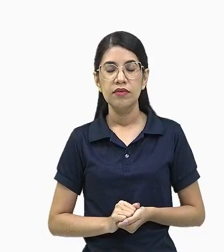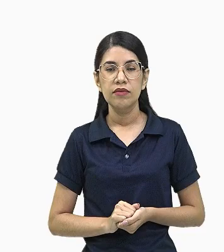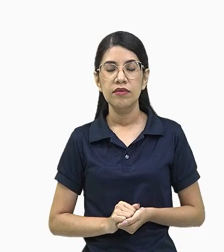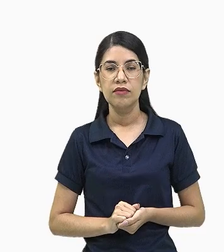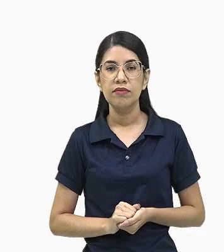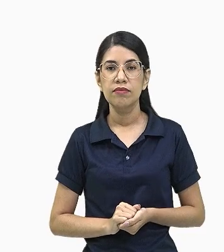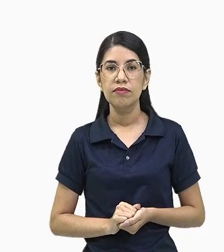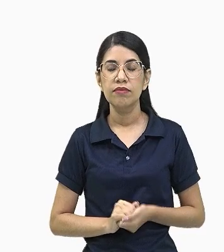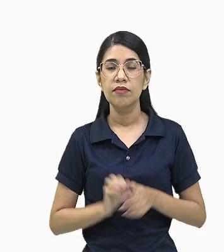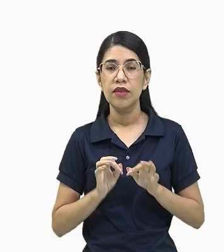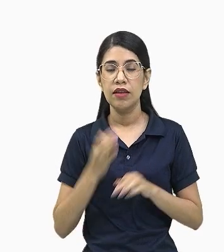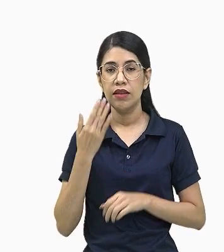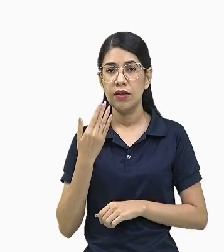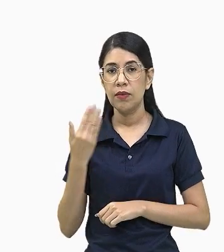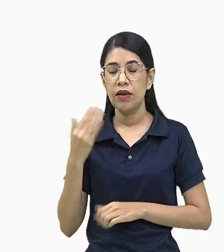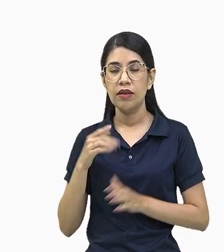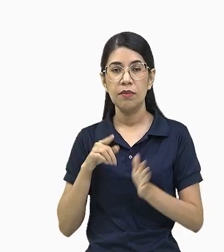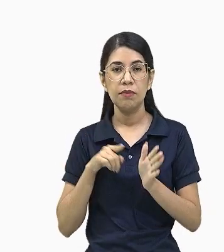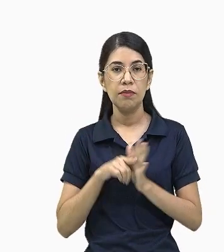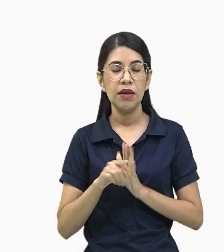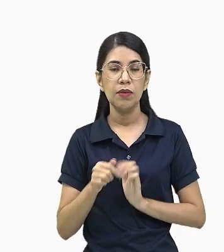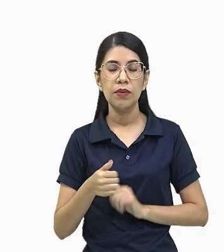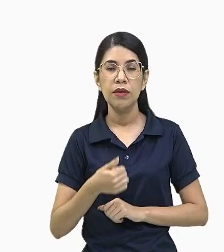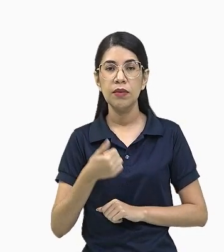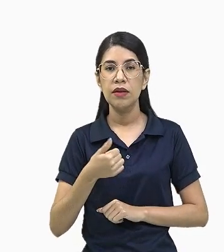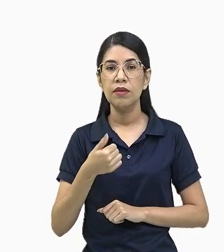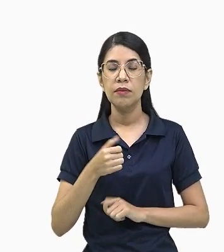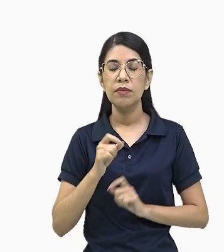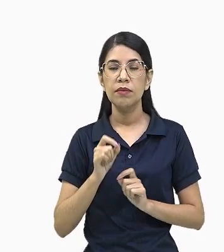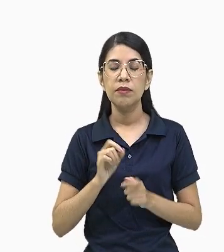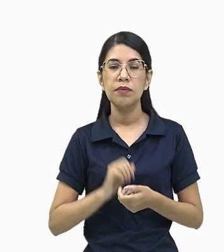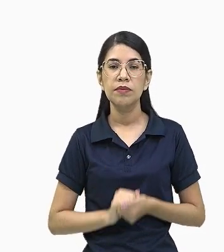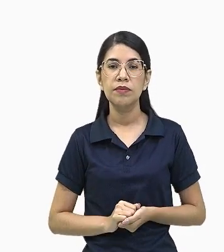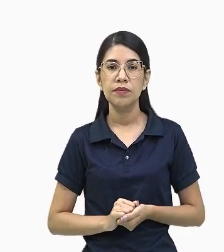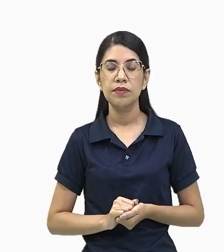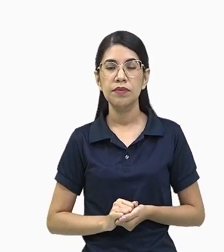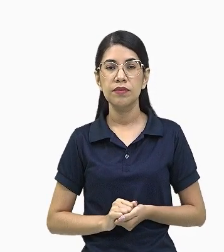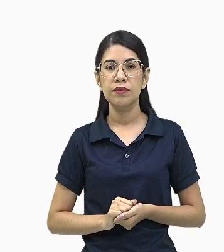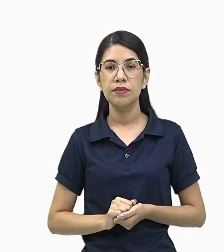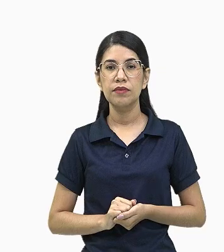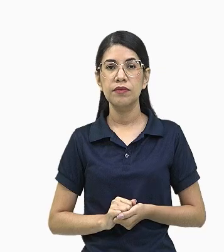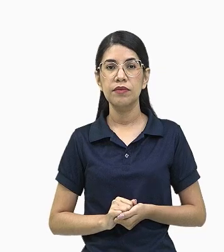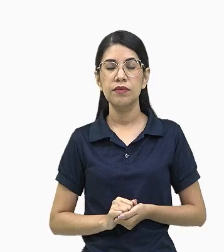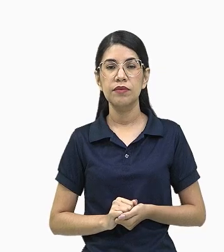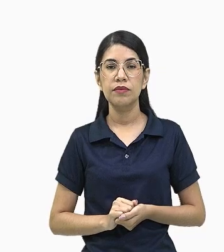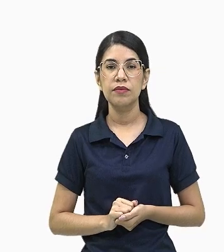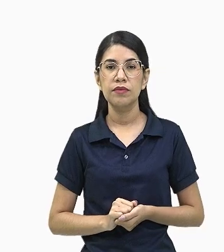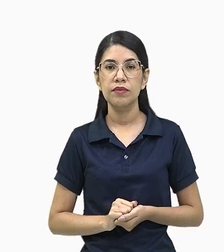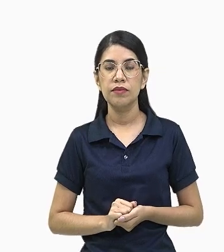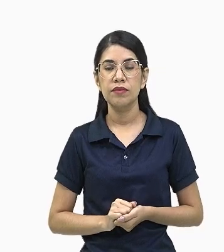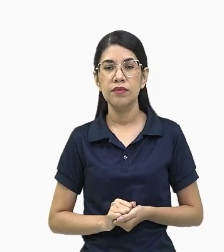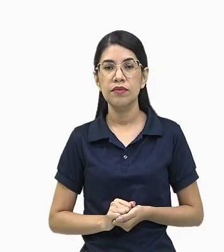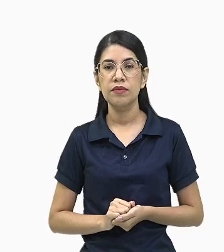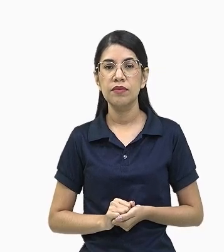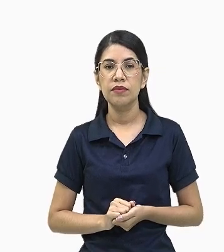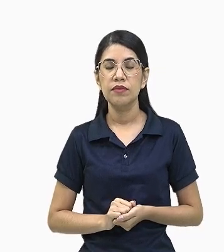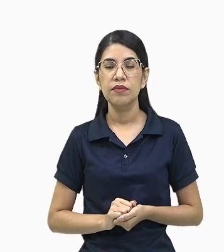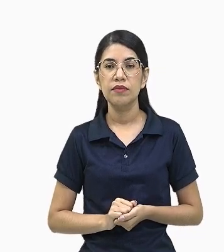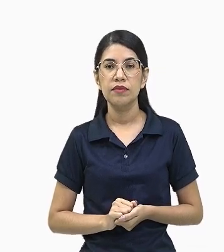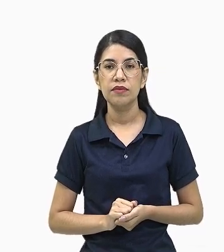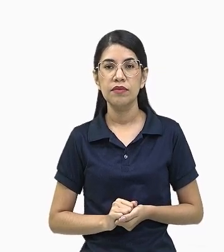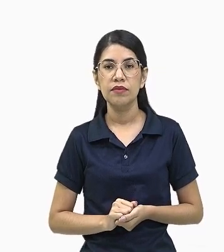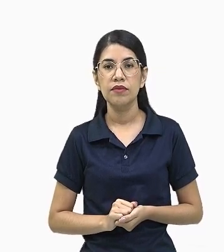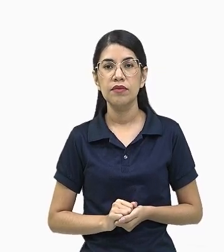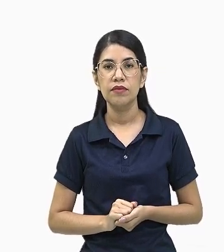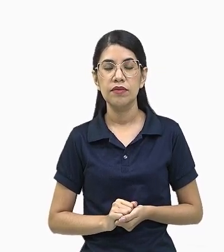Muito bem, então nós temos a nossa primeira questão aqui, a question number 1. Complete the sentence with the